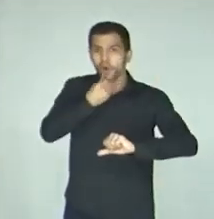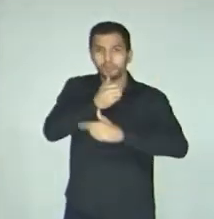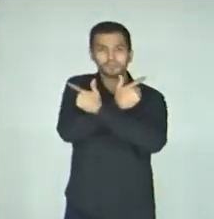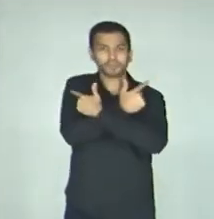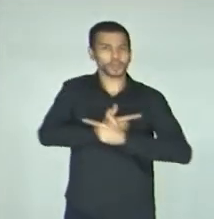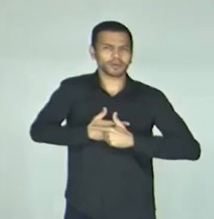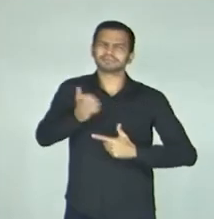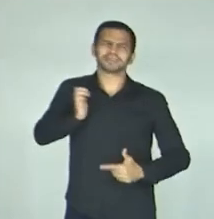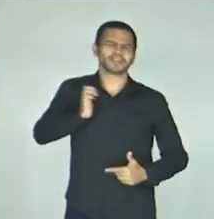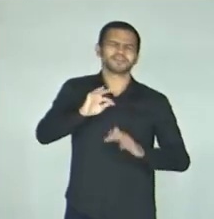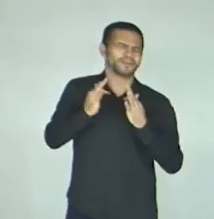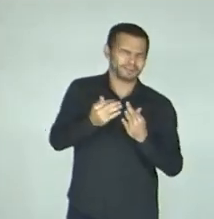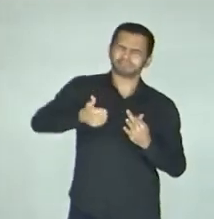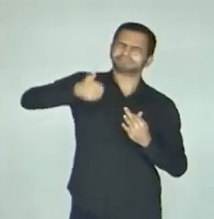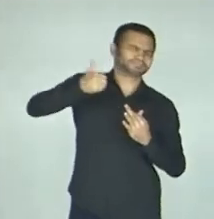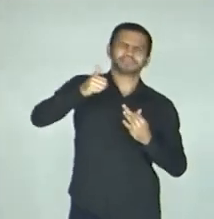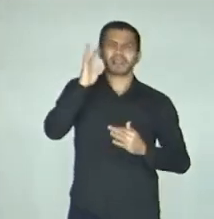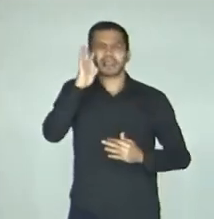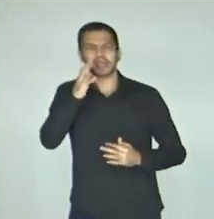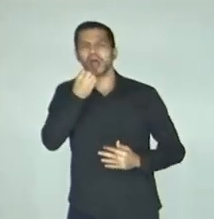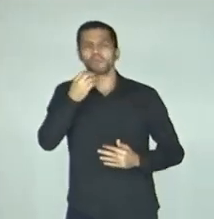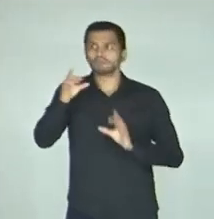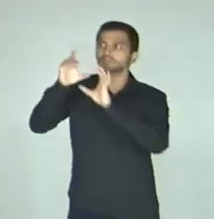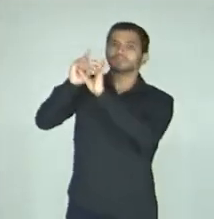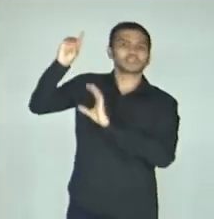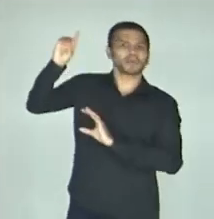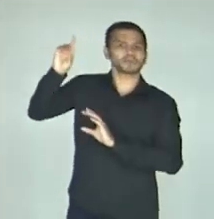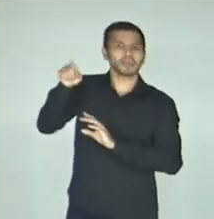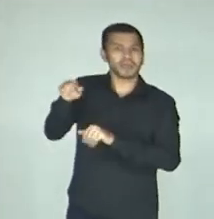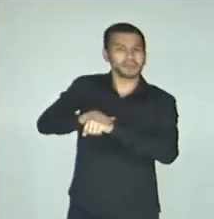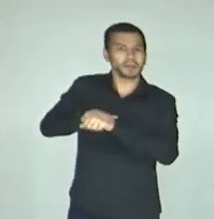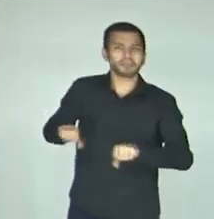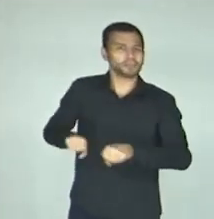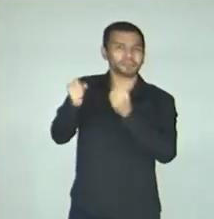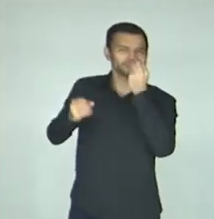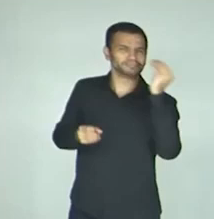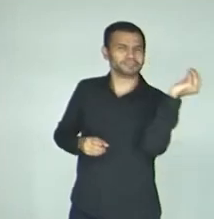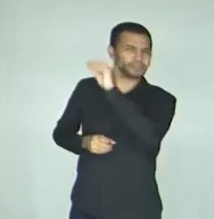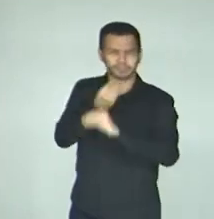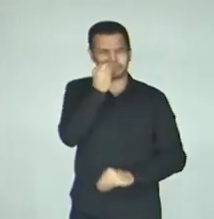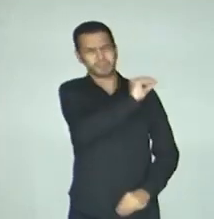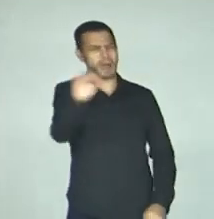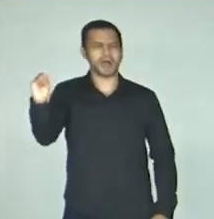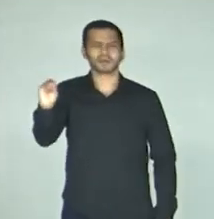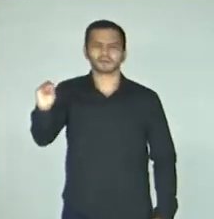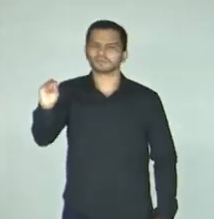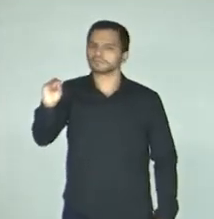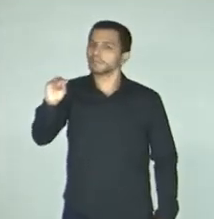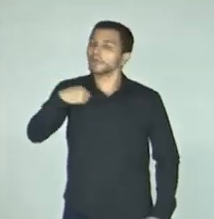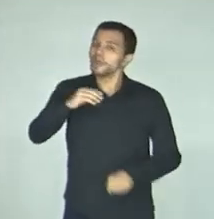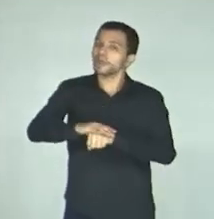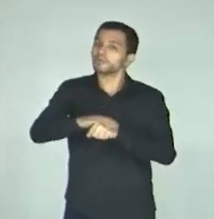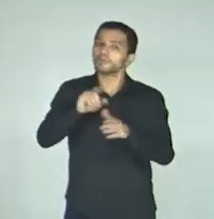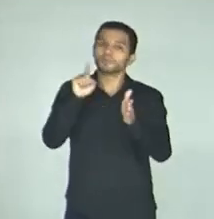Rico a família um homem legal um homem de Deus jogou tudo fora a minha pergunta